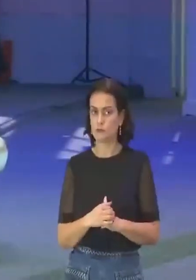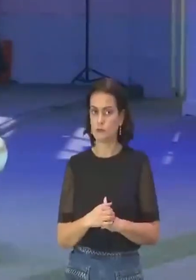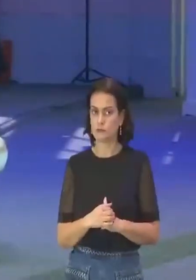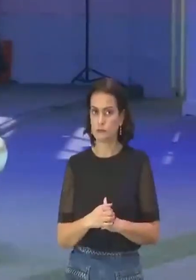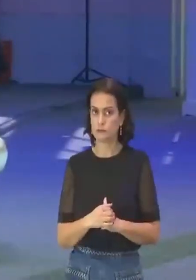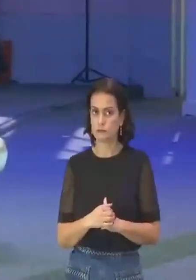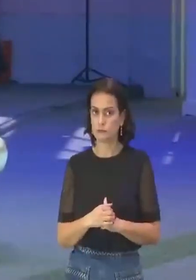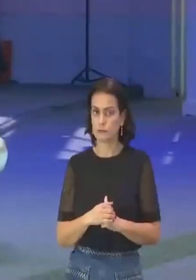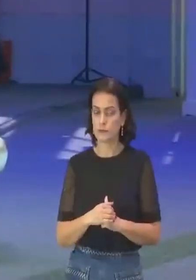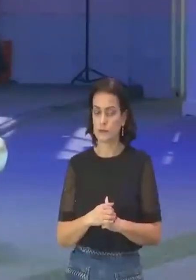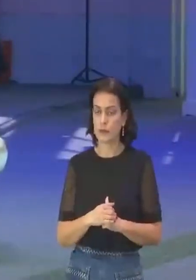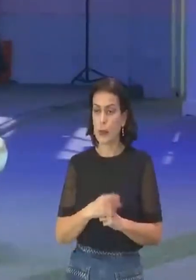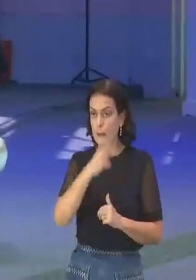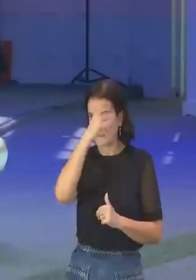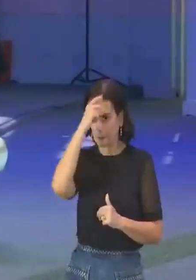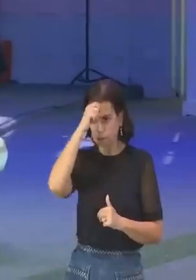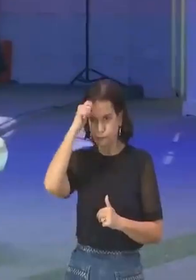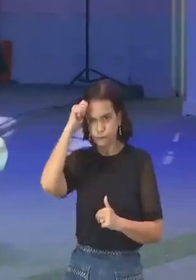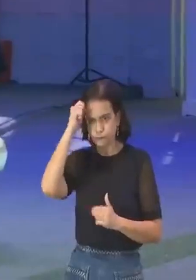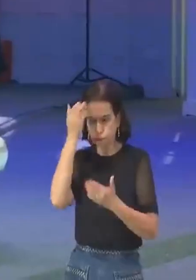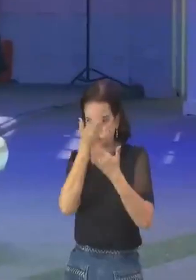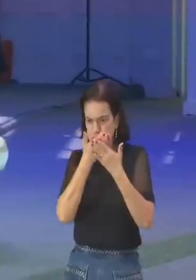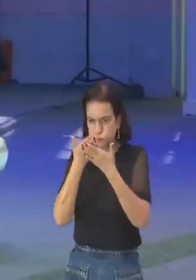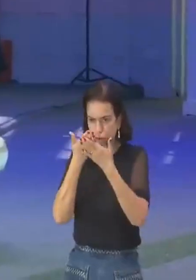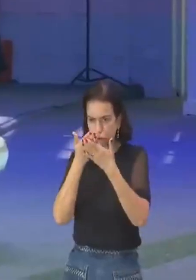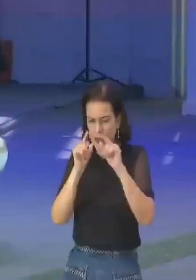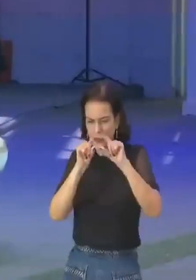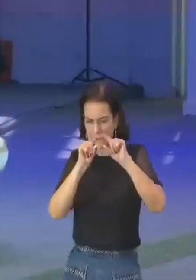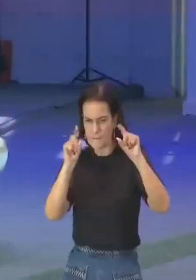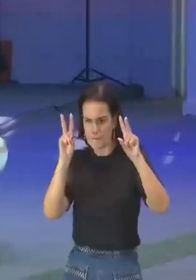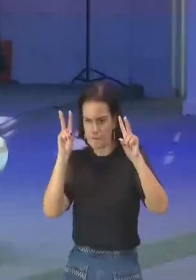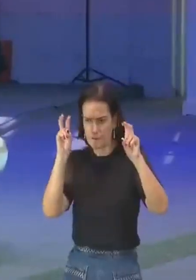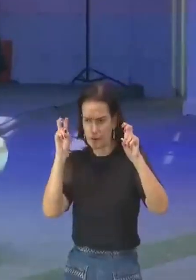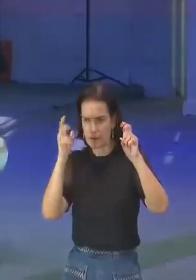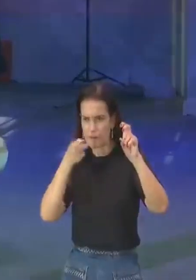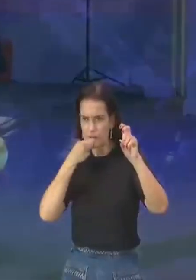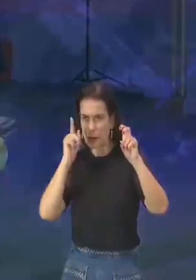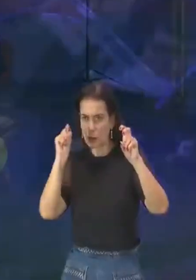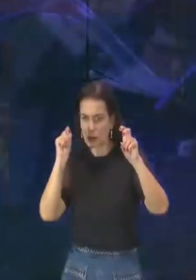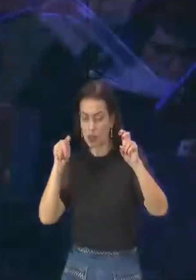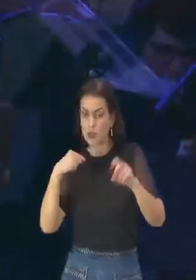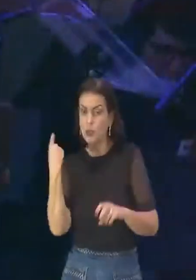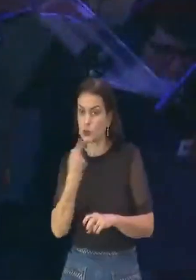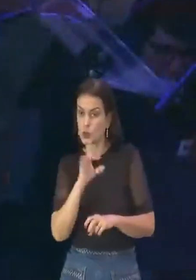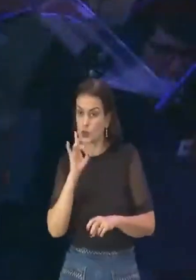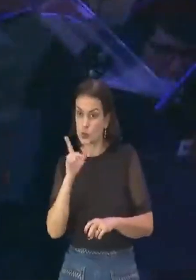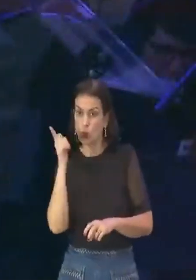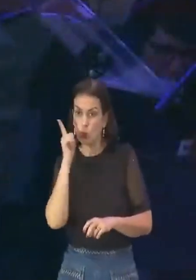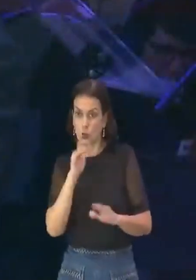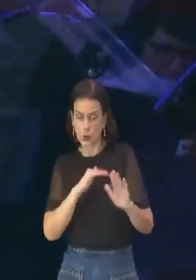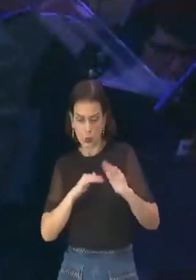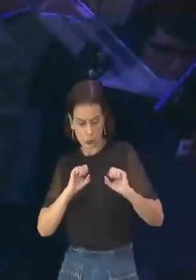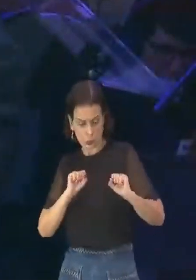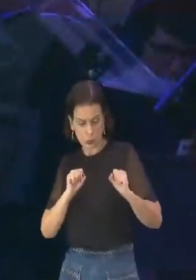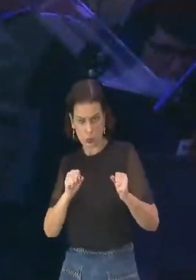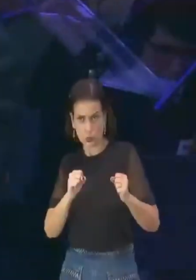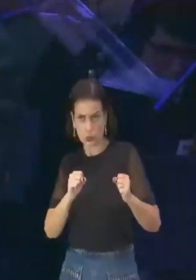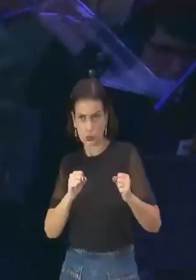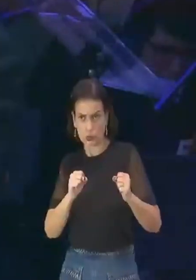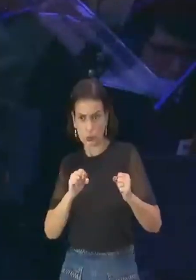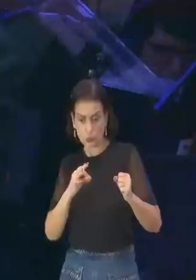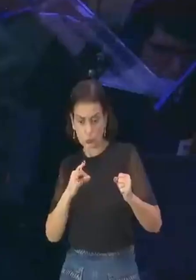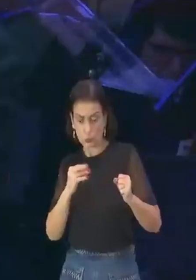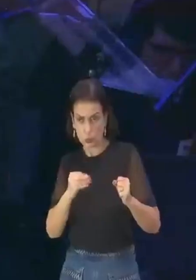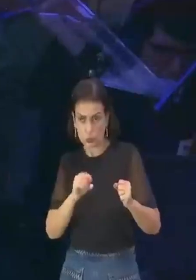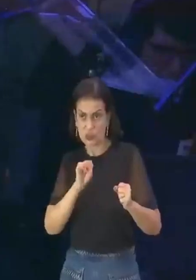E Agostinho menciona em uma das suas frases mais imponentes, de que nós só somos completos